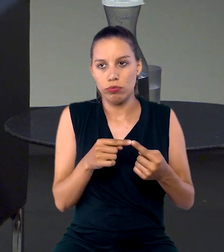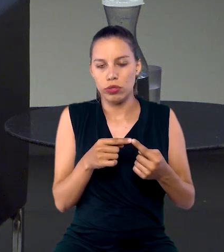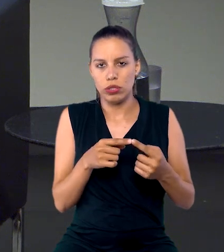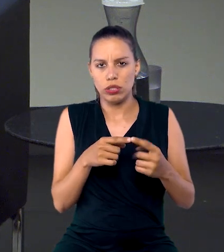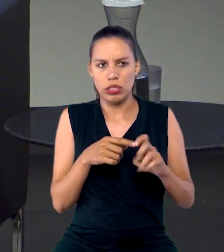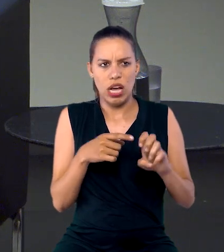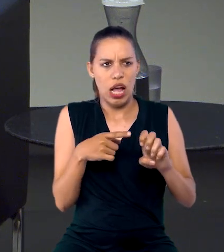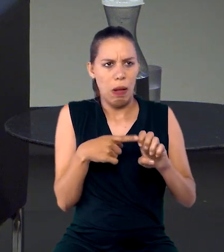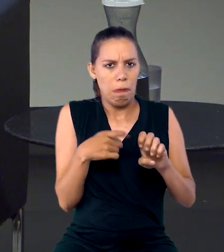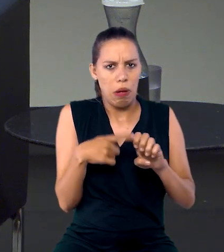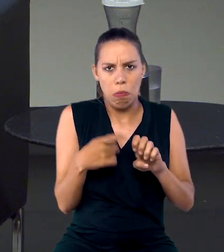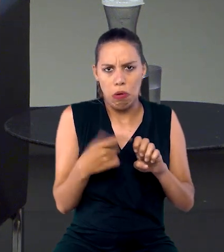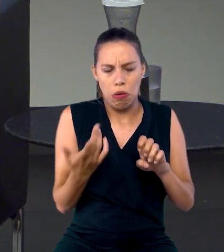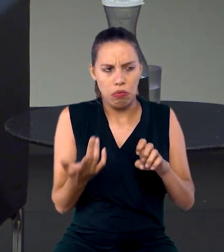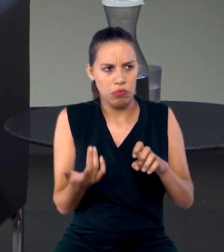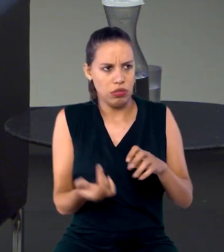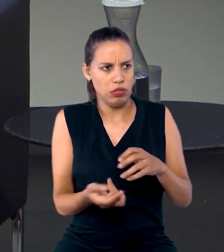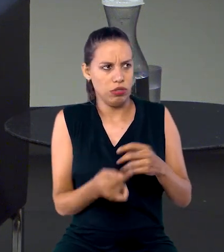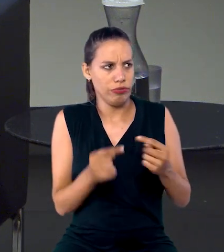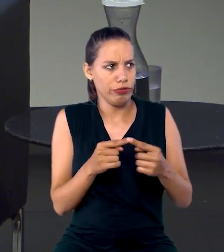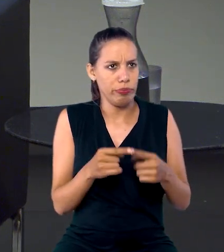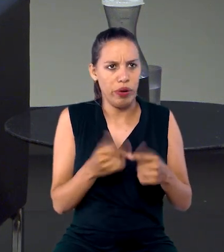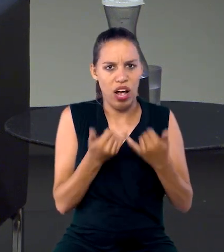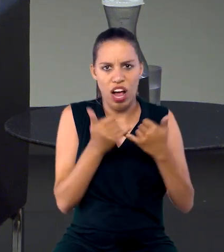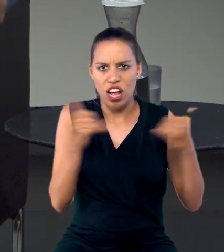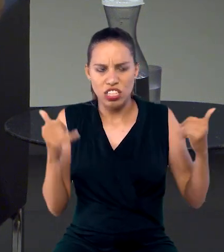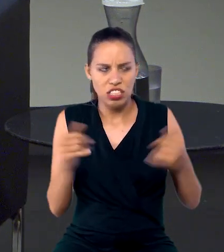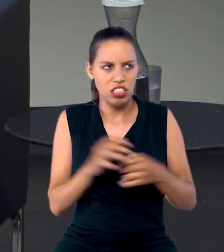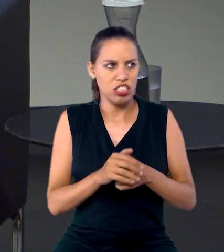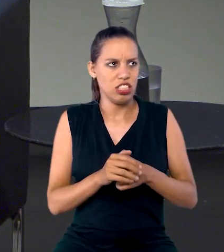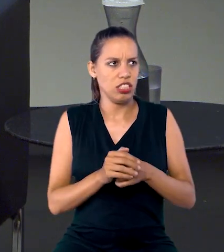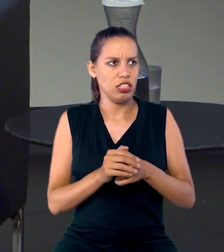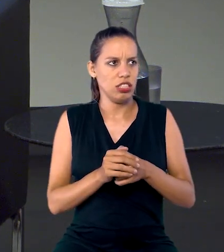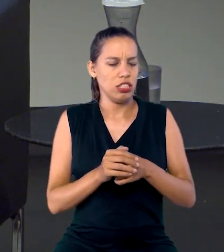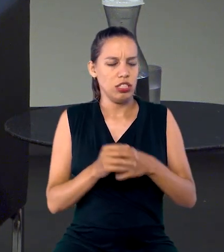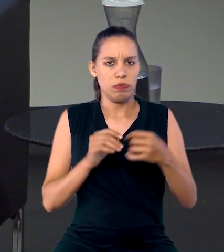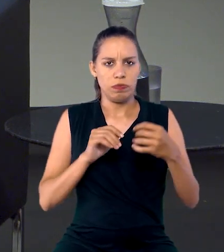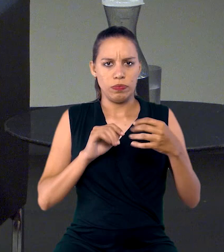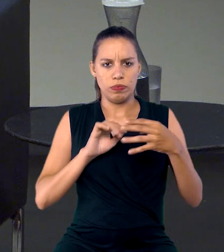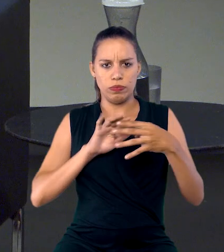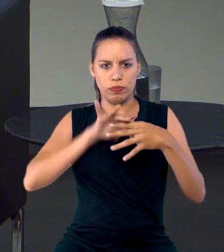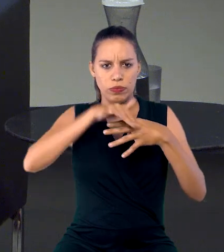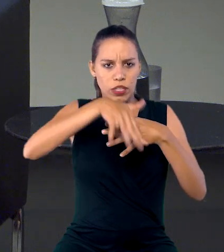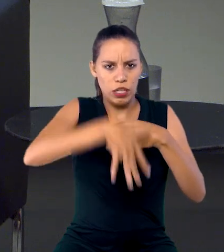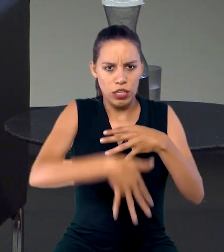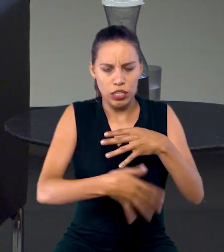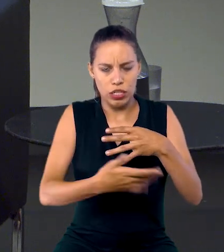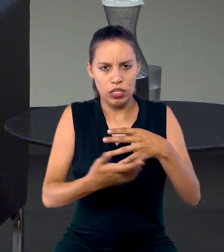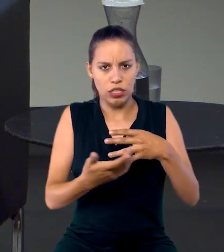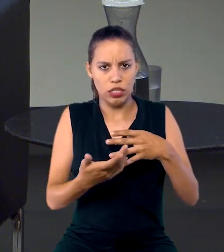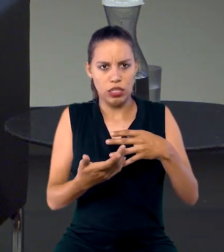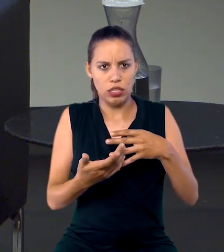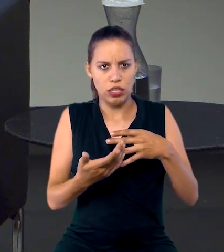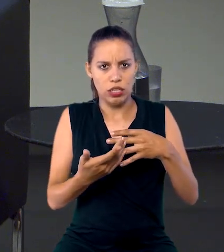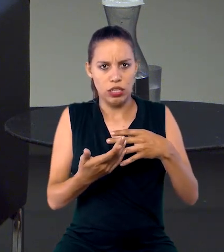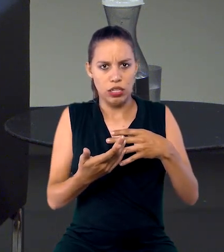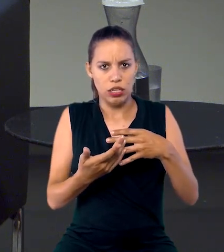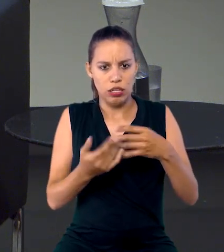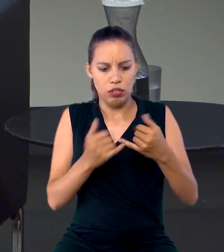como empreendedor, como norte energia, como hidrelétrica, palavras que